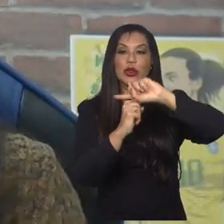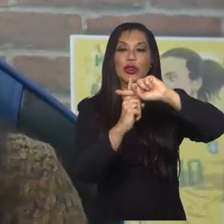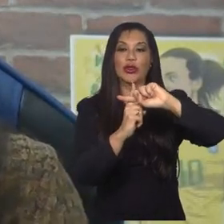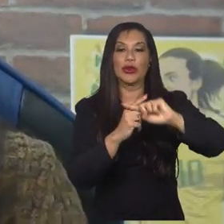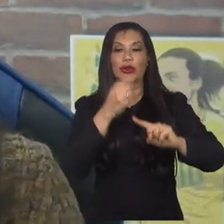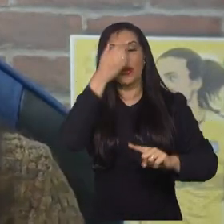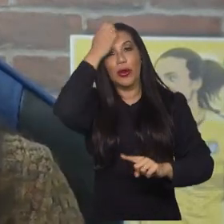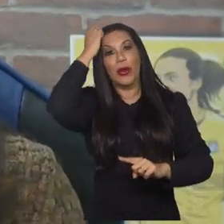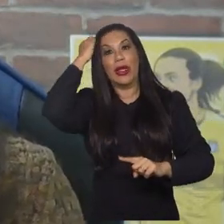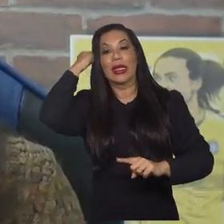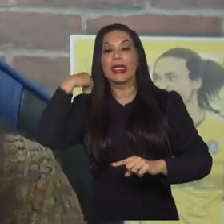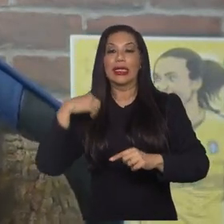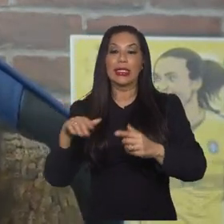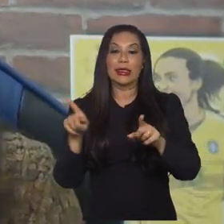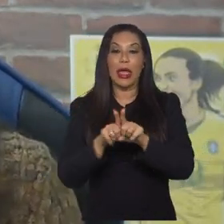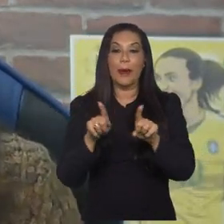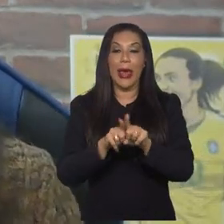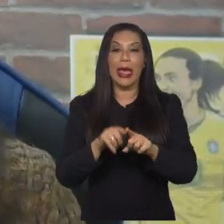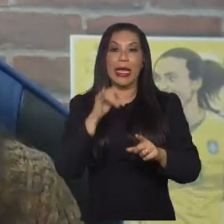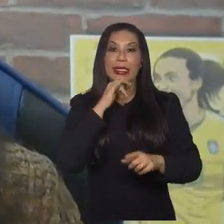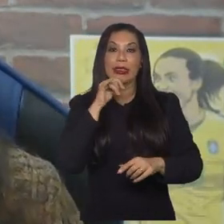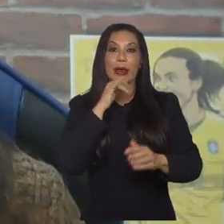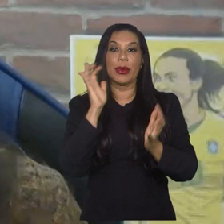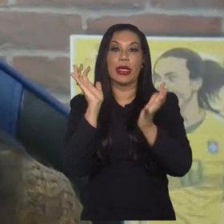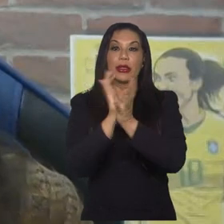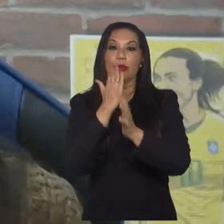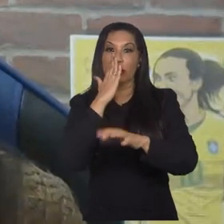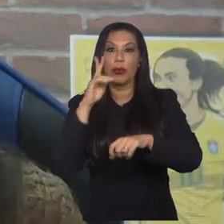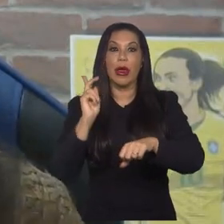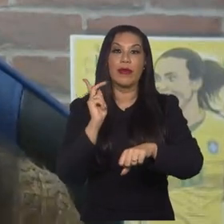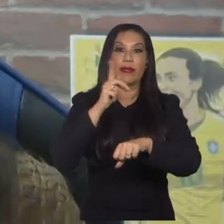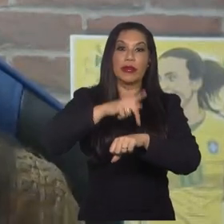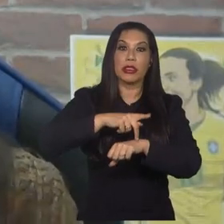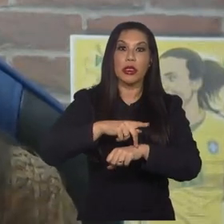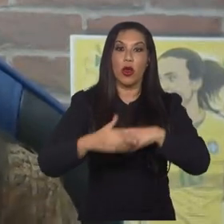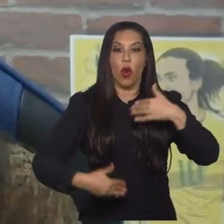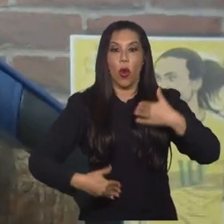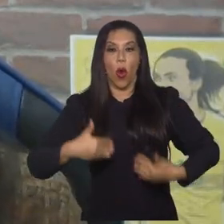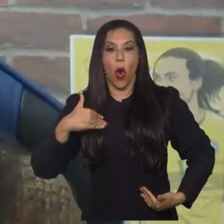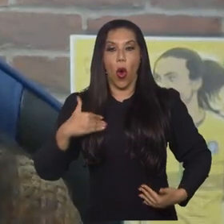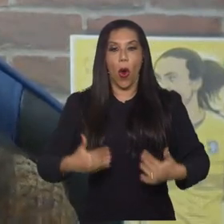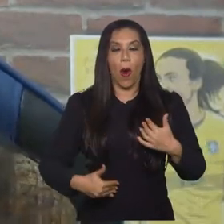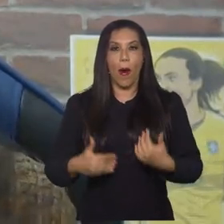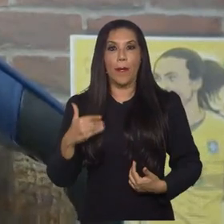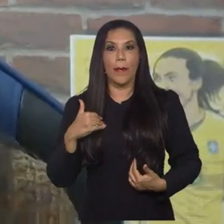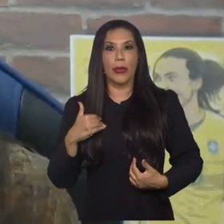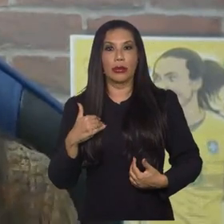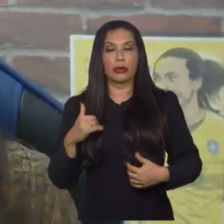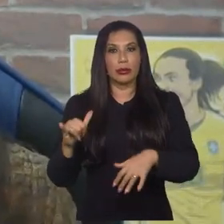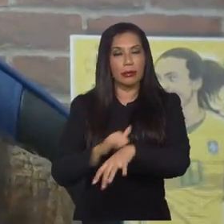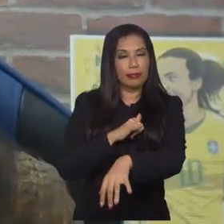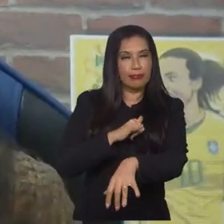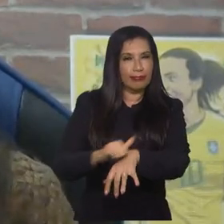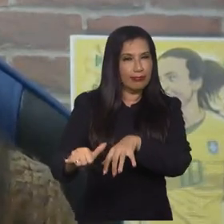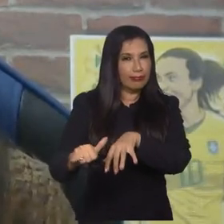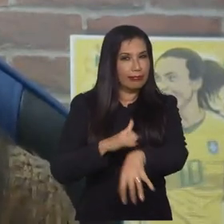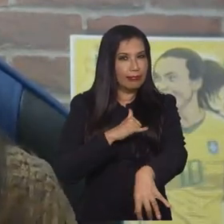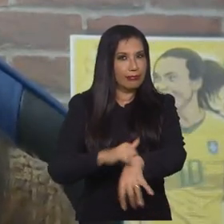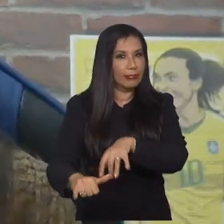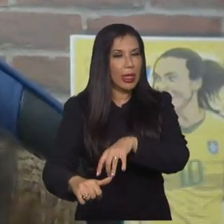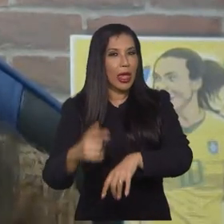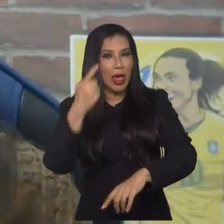isso acaba trazendo para a equipe de Filipinas um pouco mais de fisicalidade, pouco mais de noção tática. Então, eu acho isso